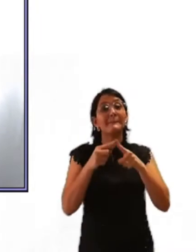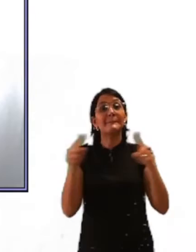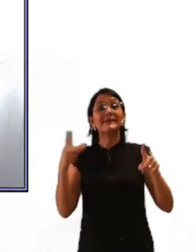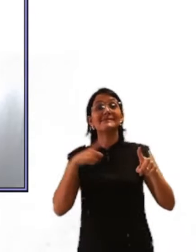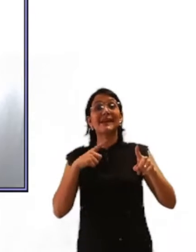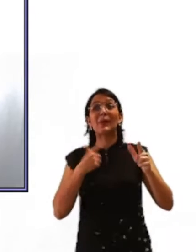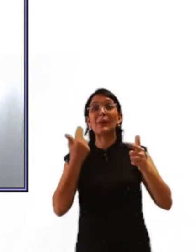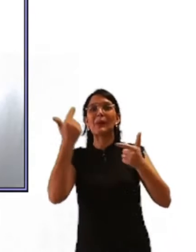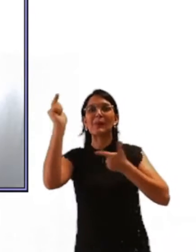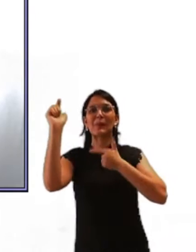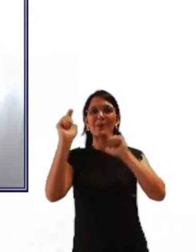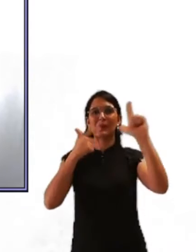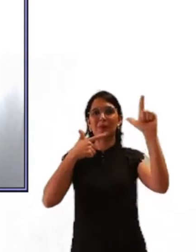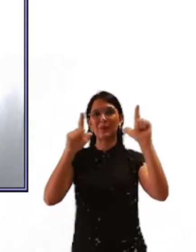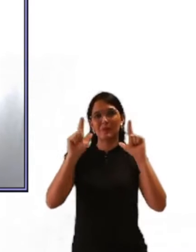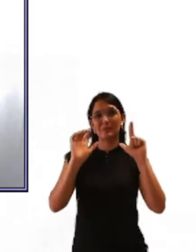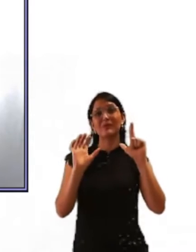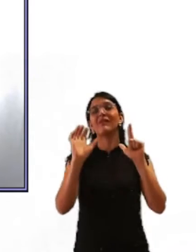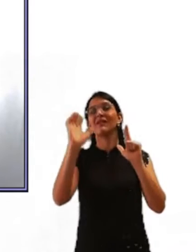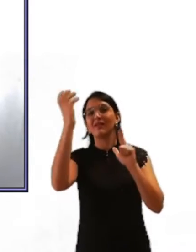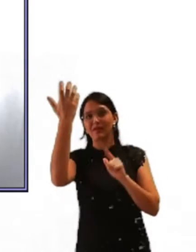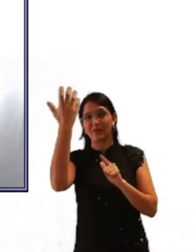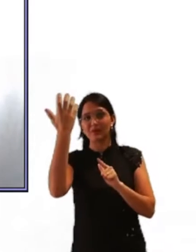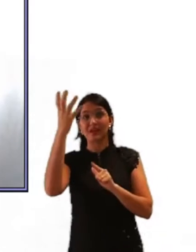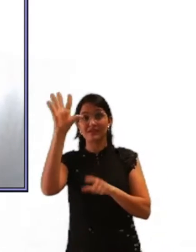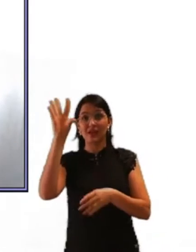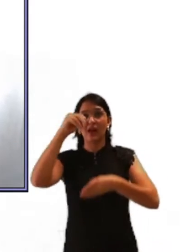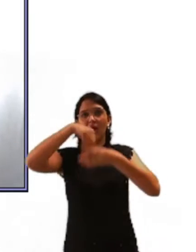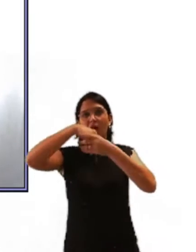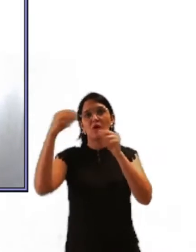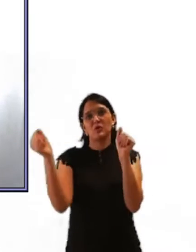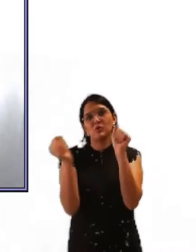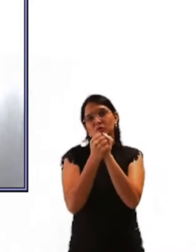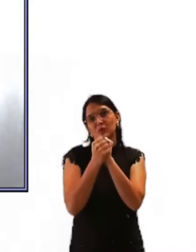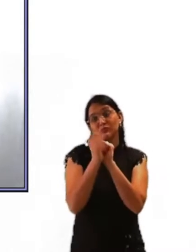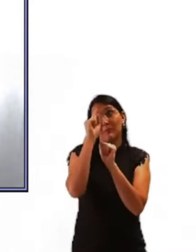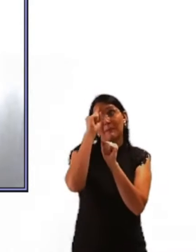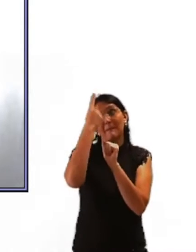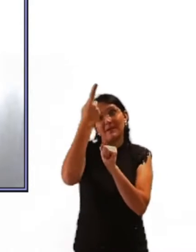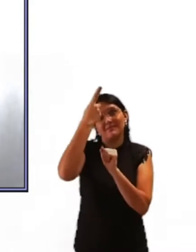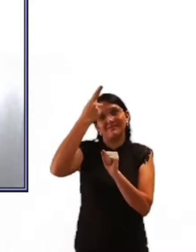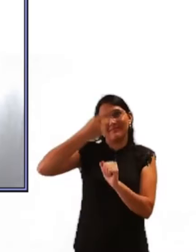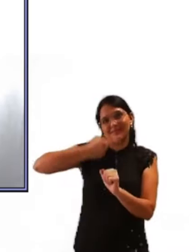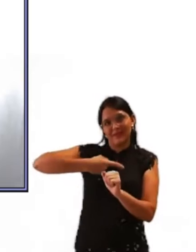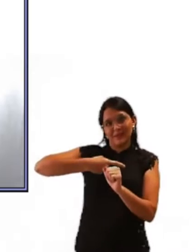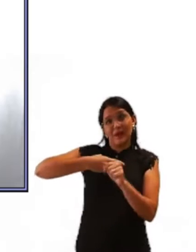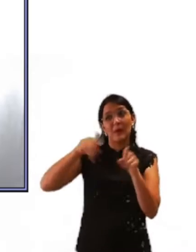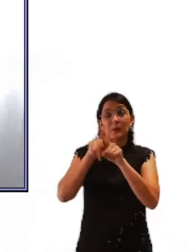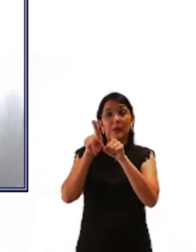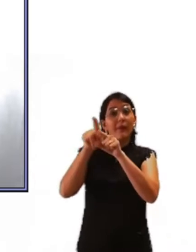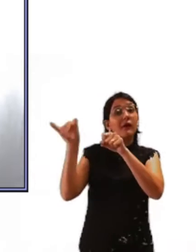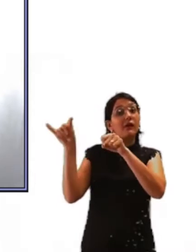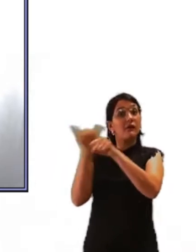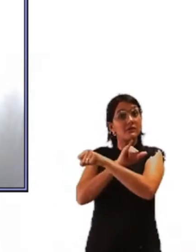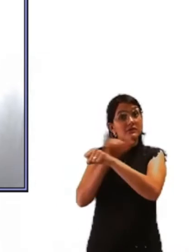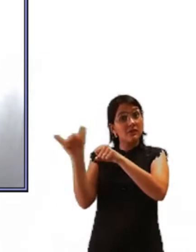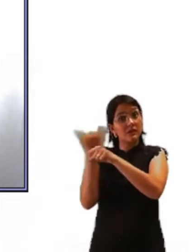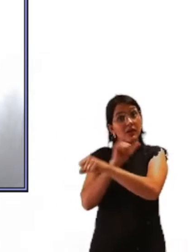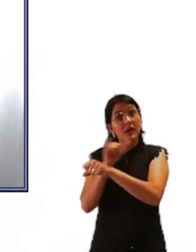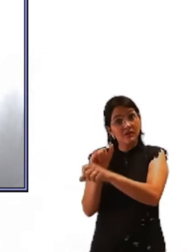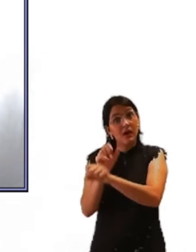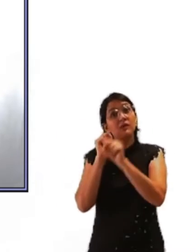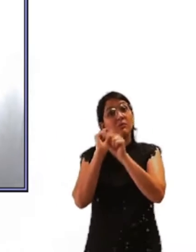situações em que vão existir ali componentes ideológicos, componentes estratégicos, que